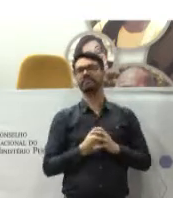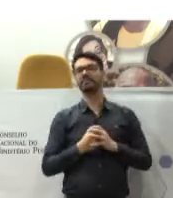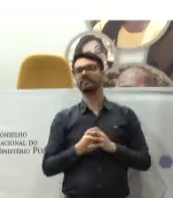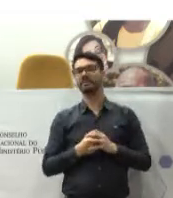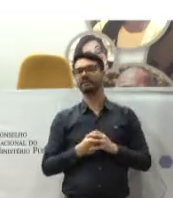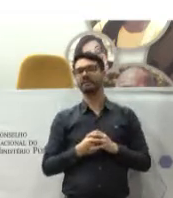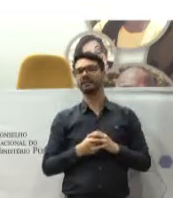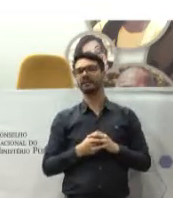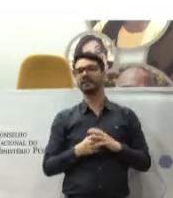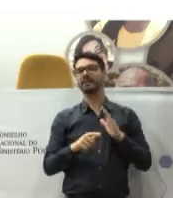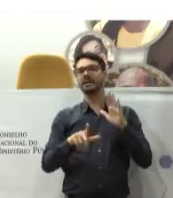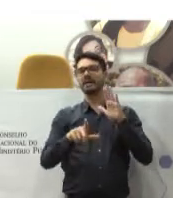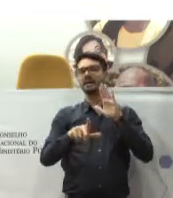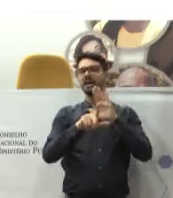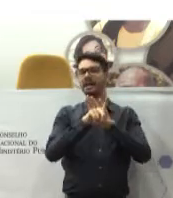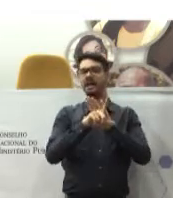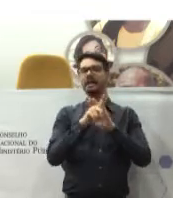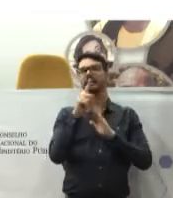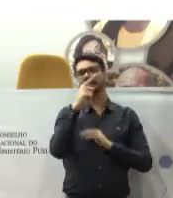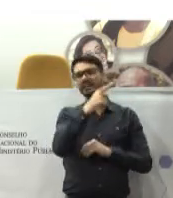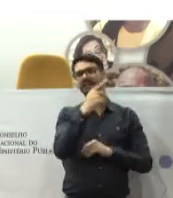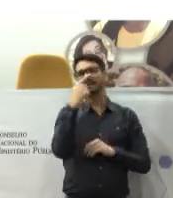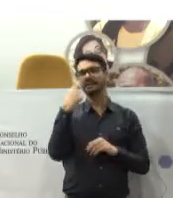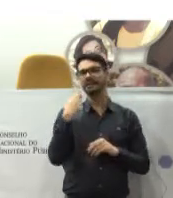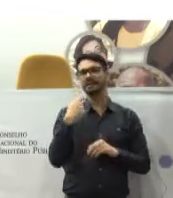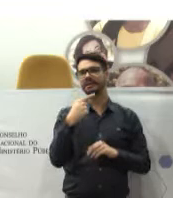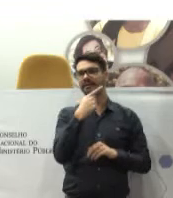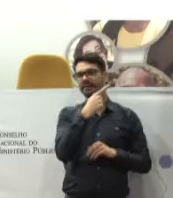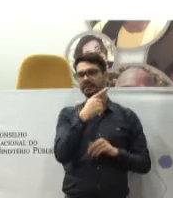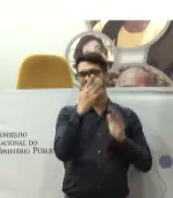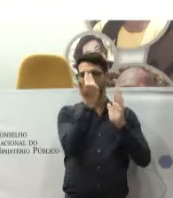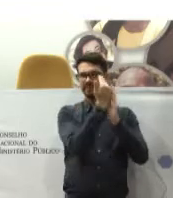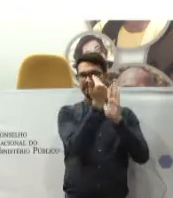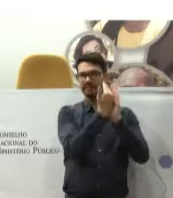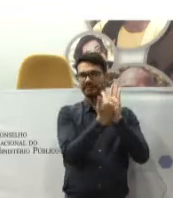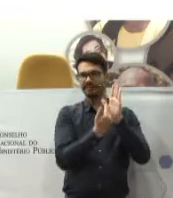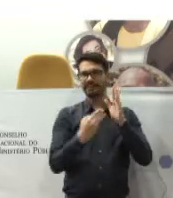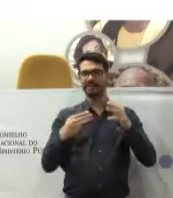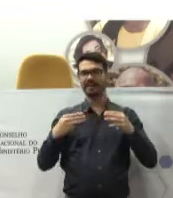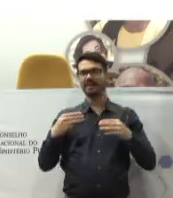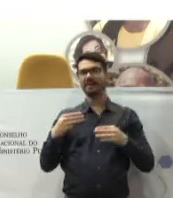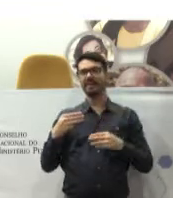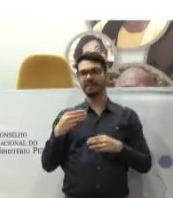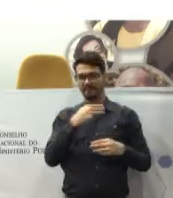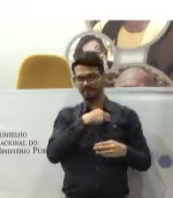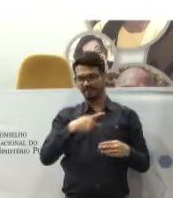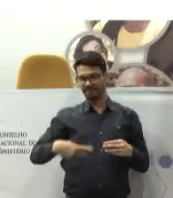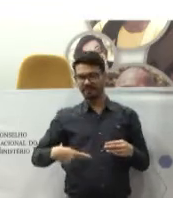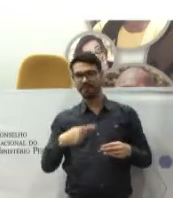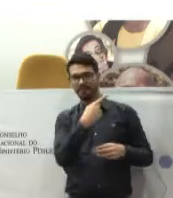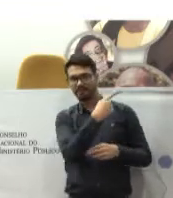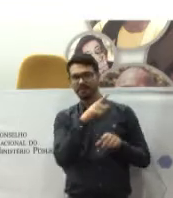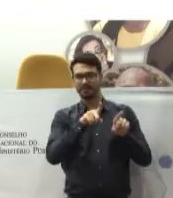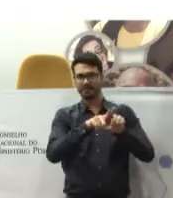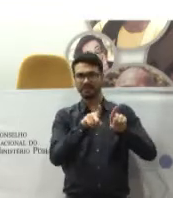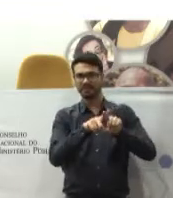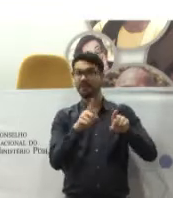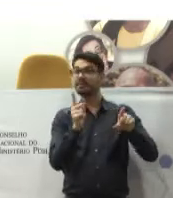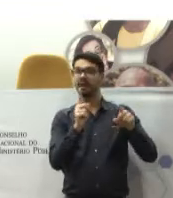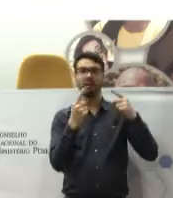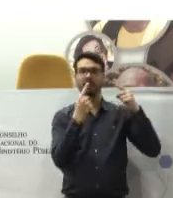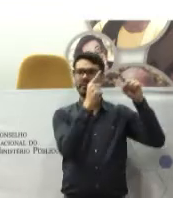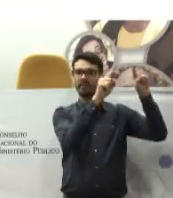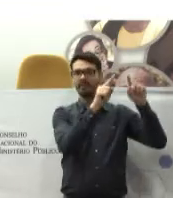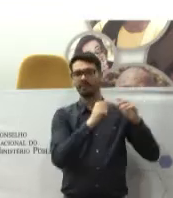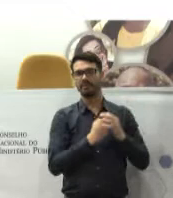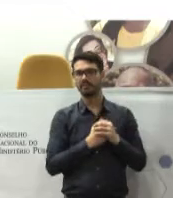linha de bem nova. Os advogados não descobriram a linha de bem ainda, não. O Ministério Público também não descobriu, não. Não provocaram. Eu